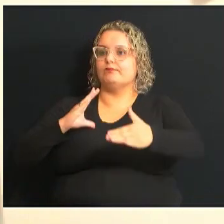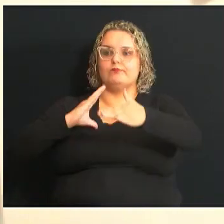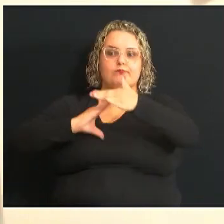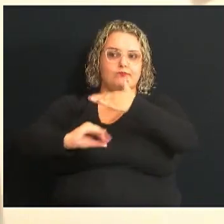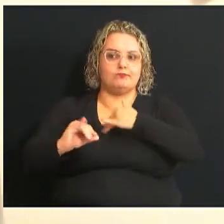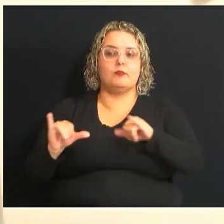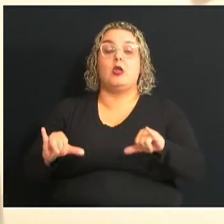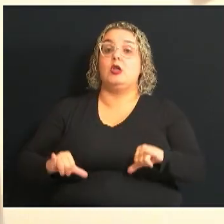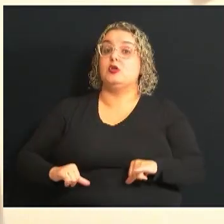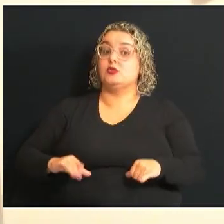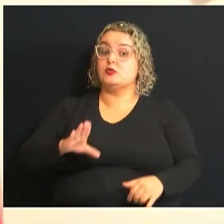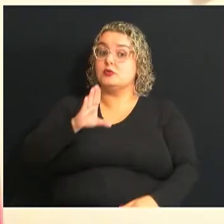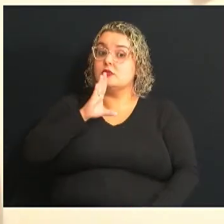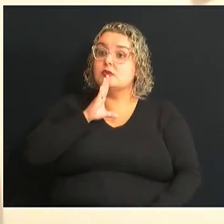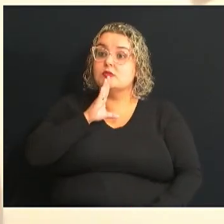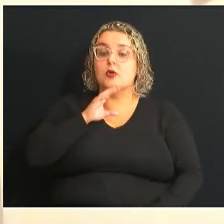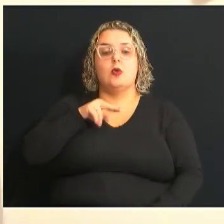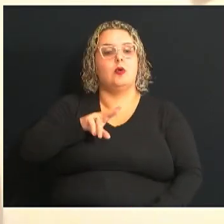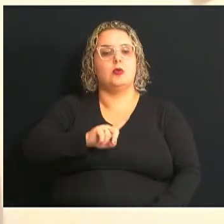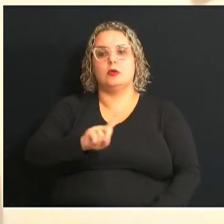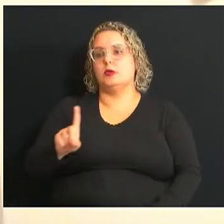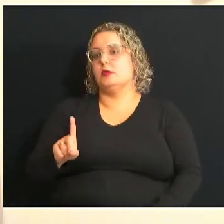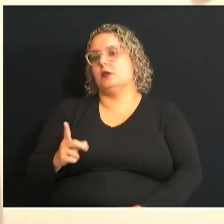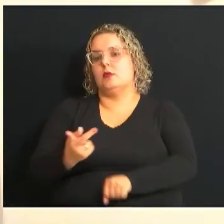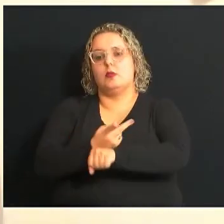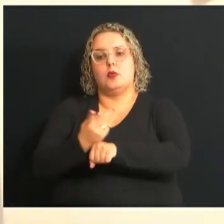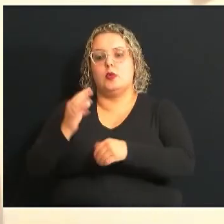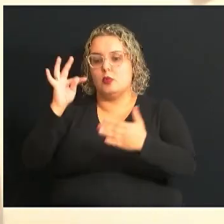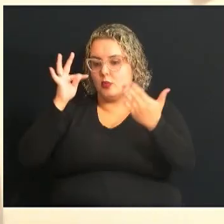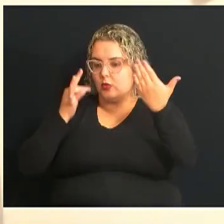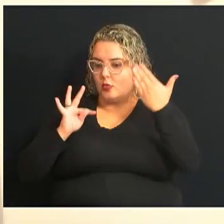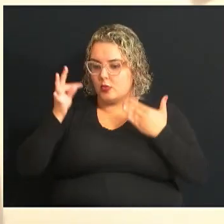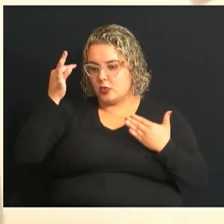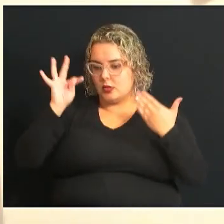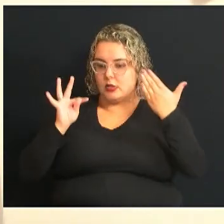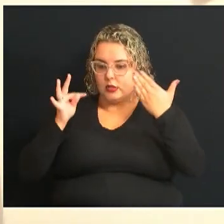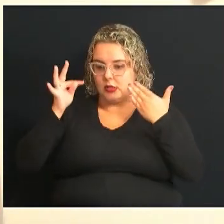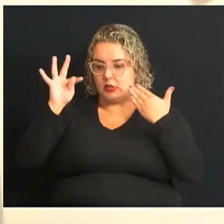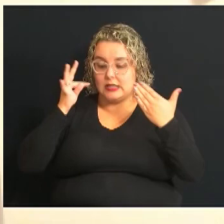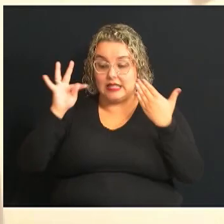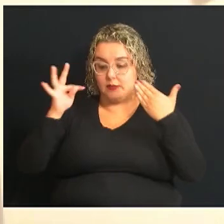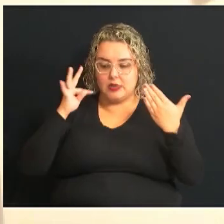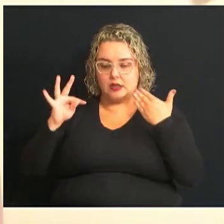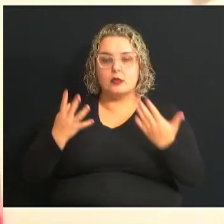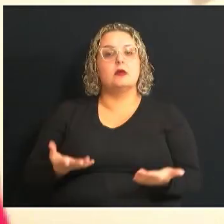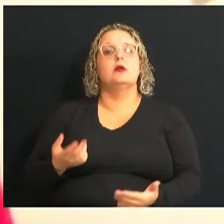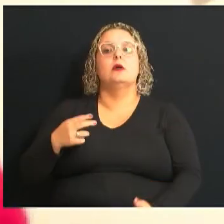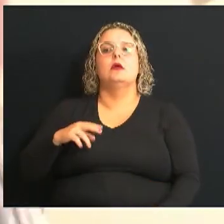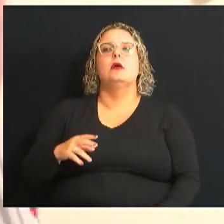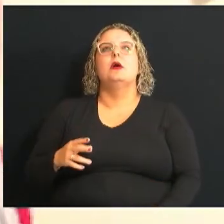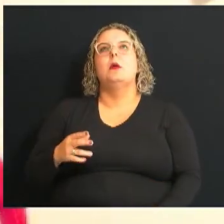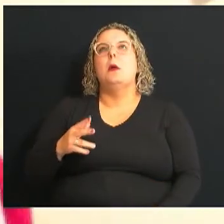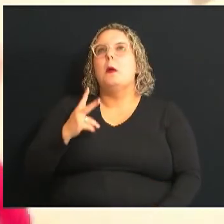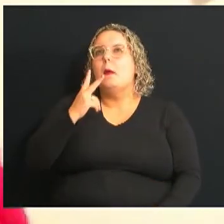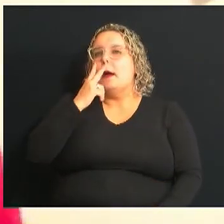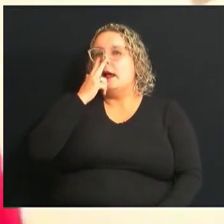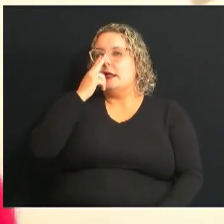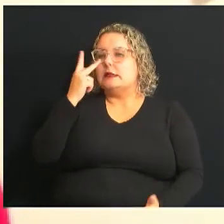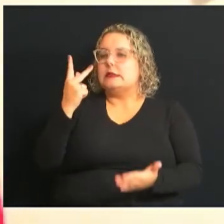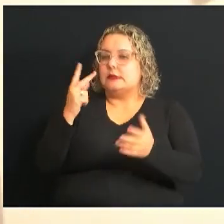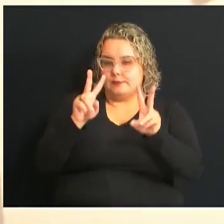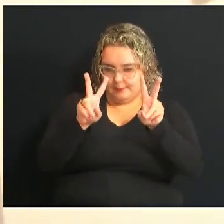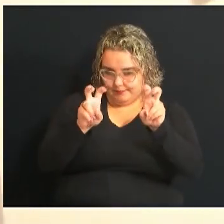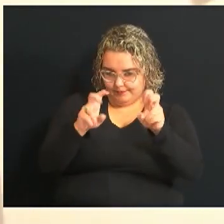sofre calado, ou que não busca terapia, ou que não busca ajuda, porque sente que é como se tivesse falhado, e eu vou